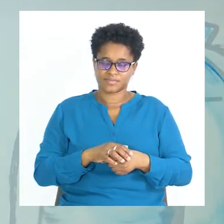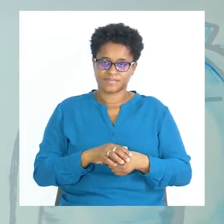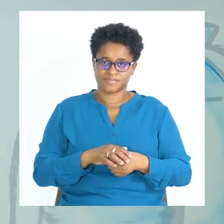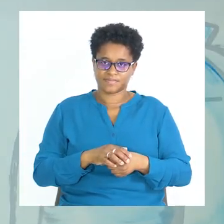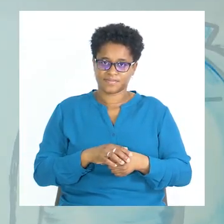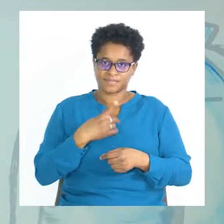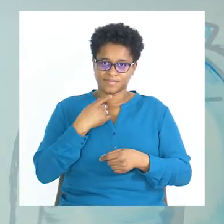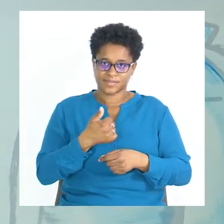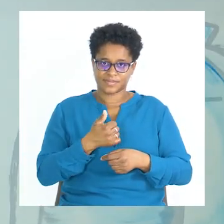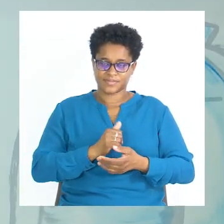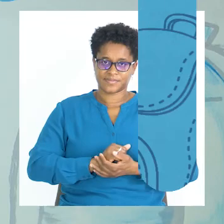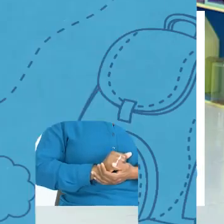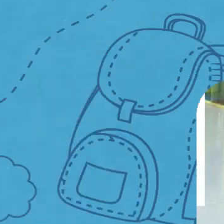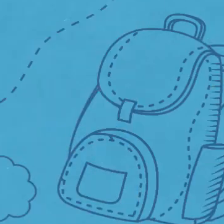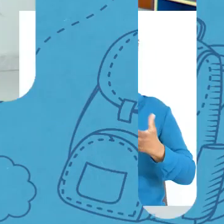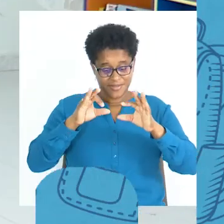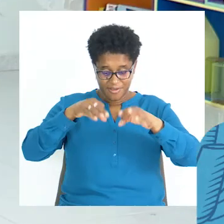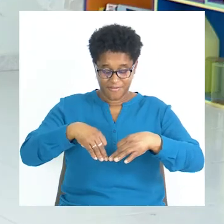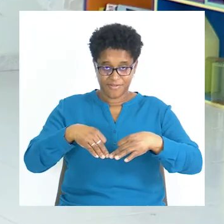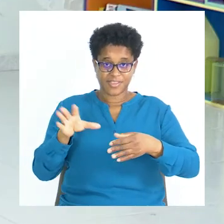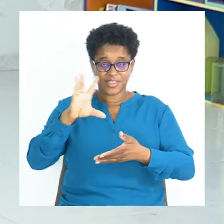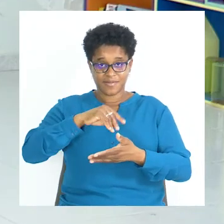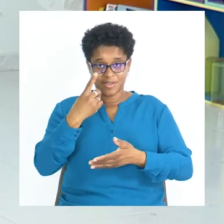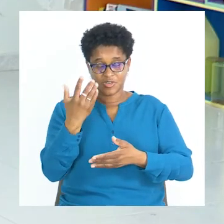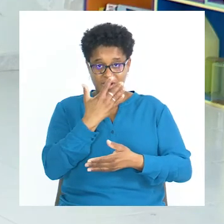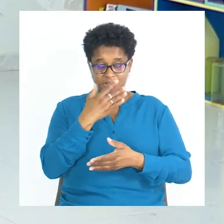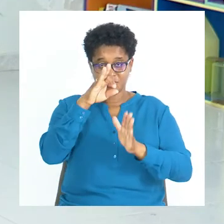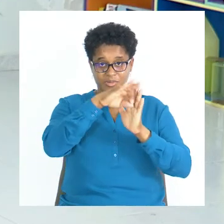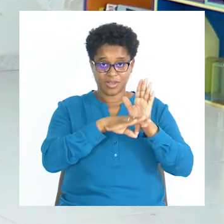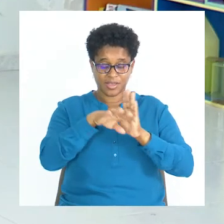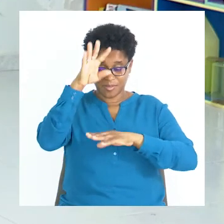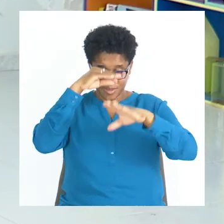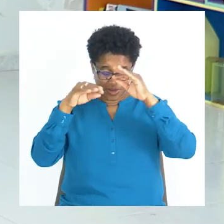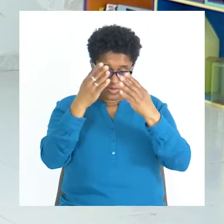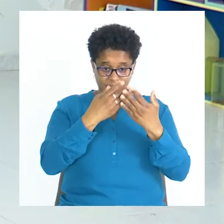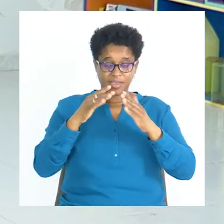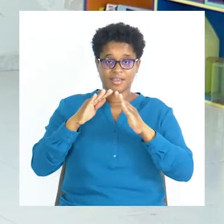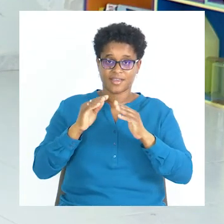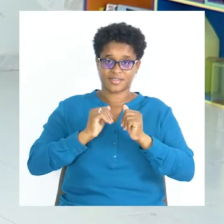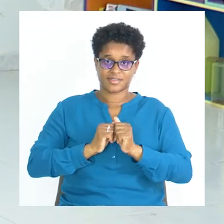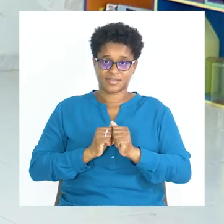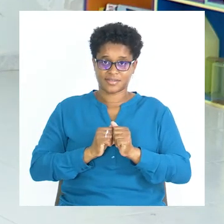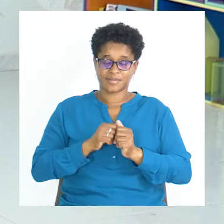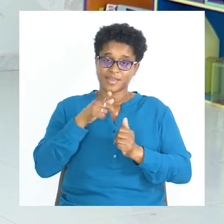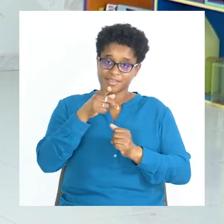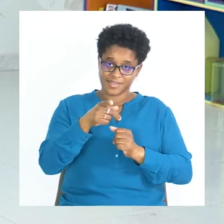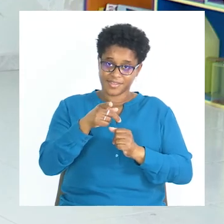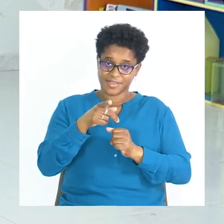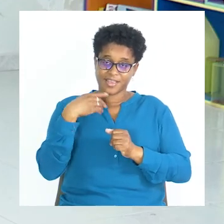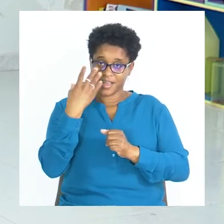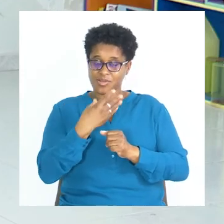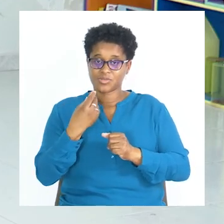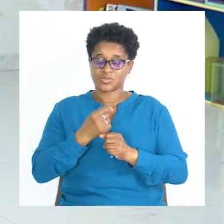língua. Ó. Chegamos ao fim de mais uma aula no programa Aprender a Estudar em Casa para